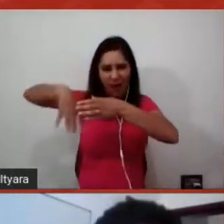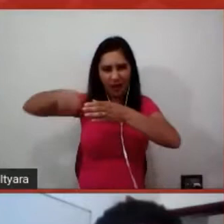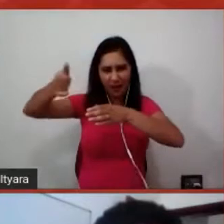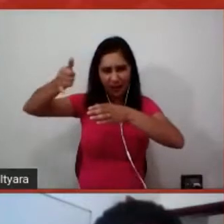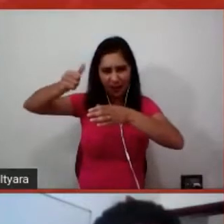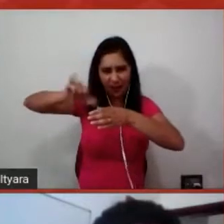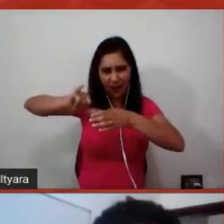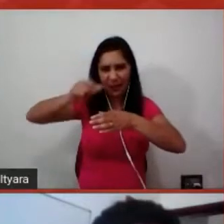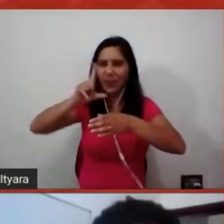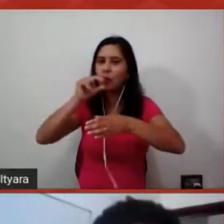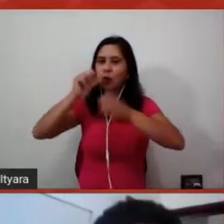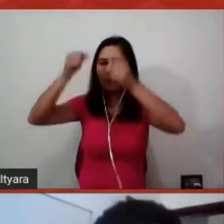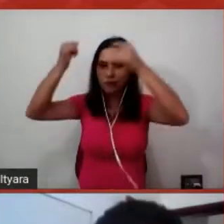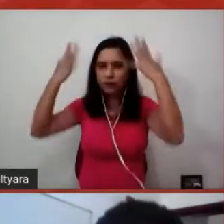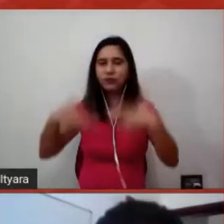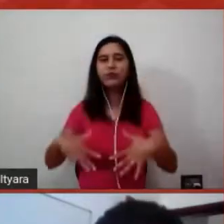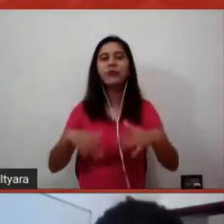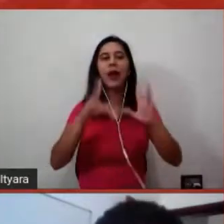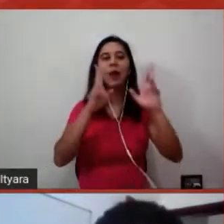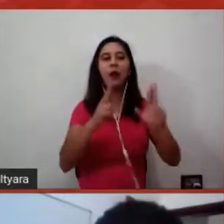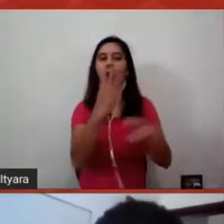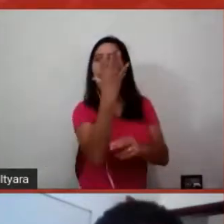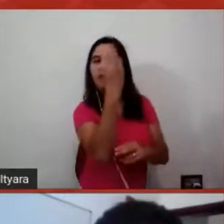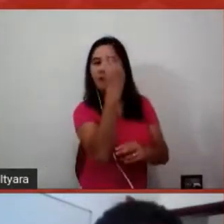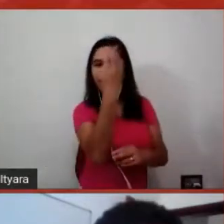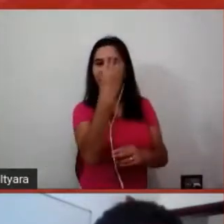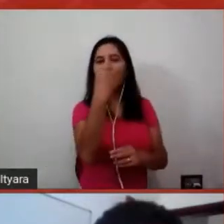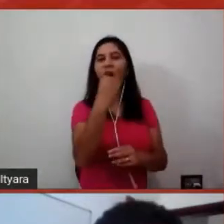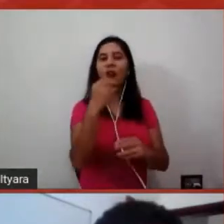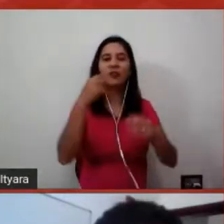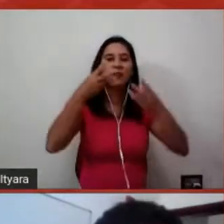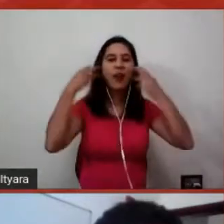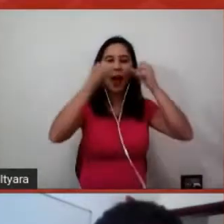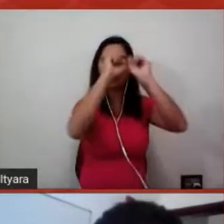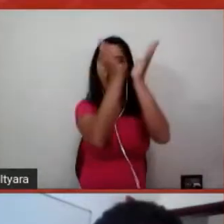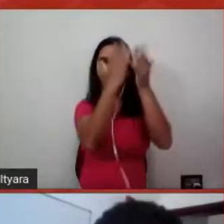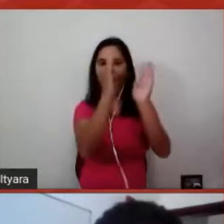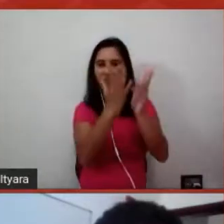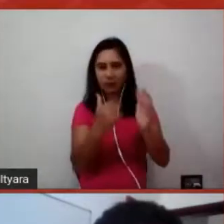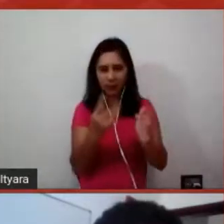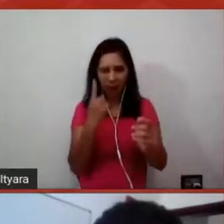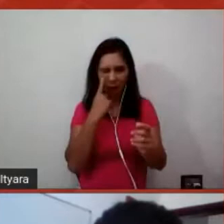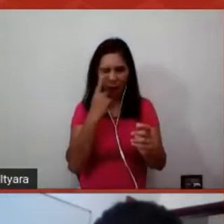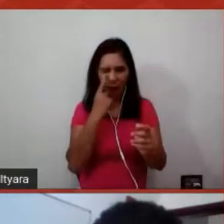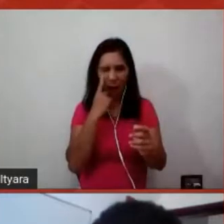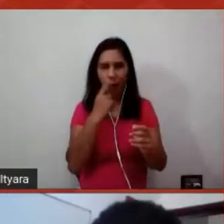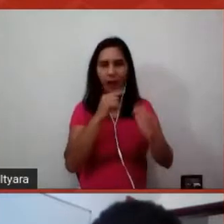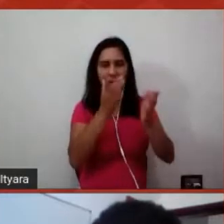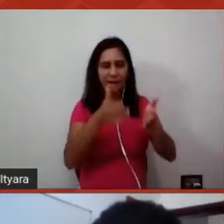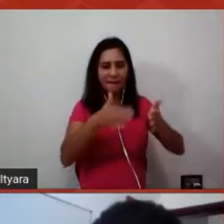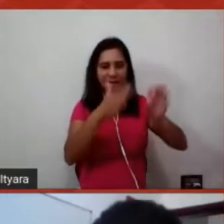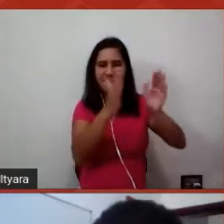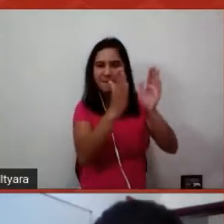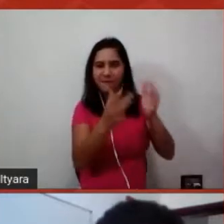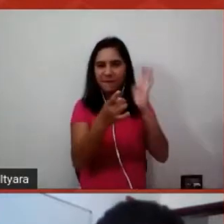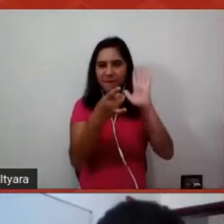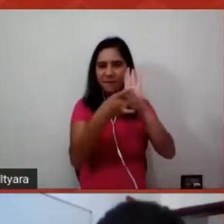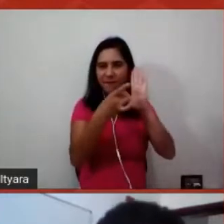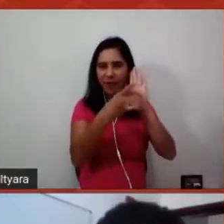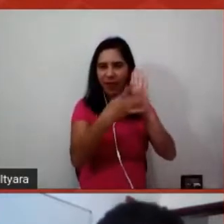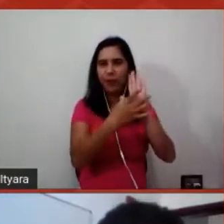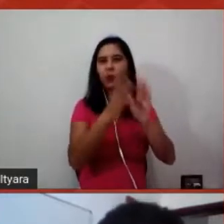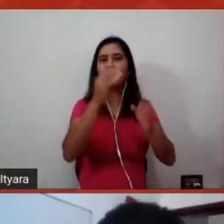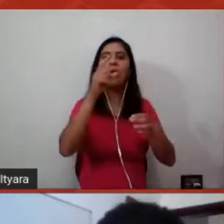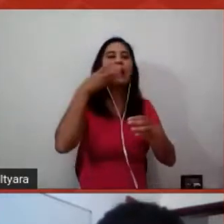fotos reais de gatos como as reproduzidas aqui. Vocês podem ver alguns gatos dentro de recipientes de vidro, dentro da pia de um